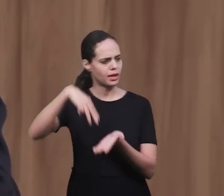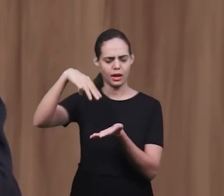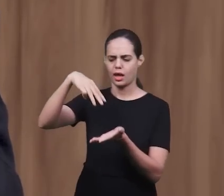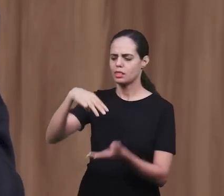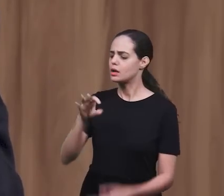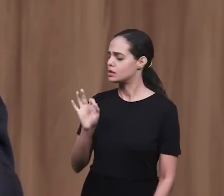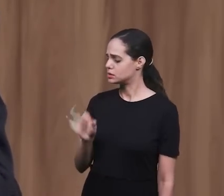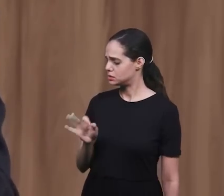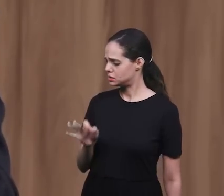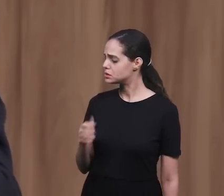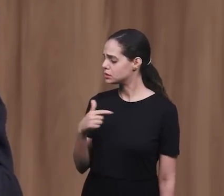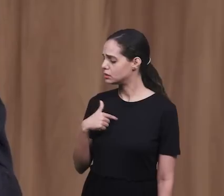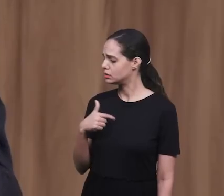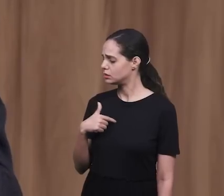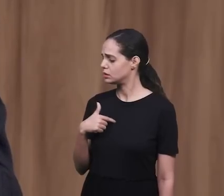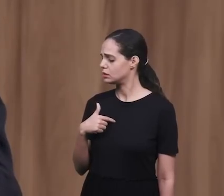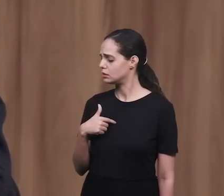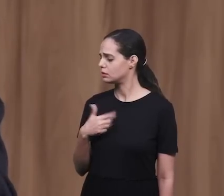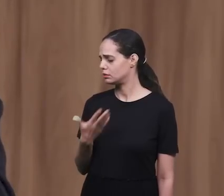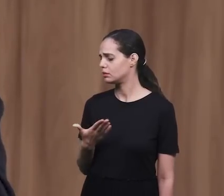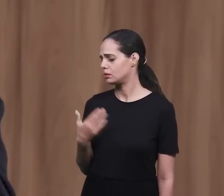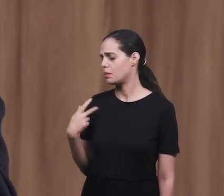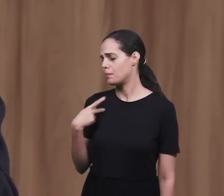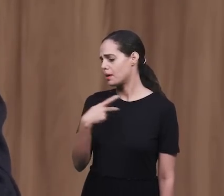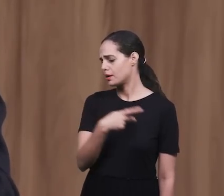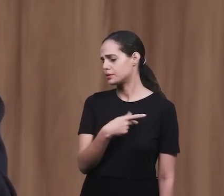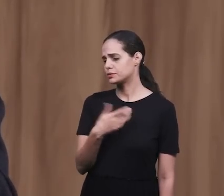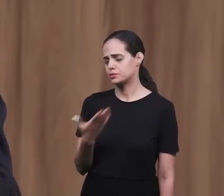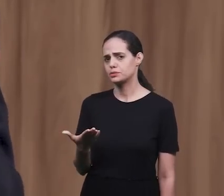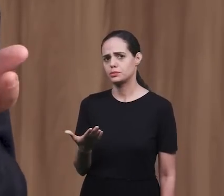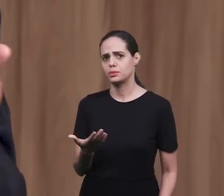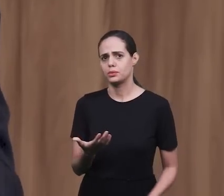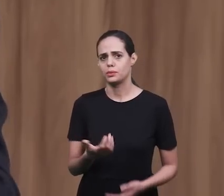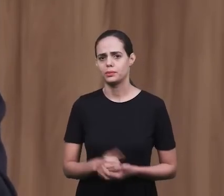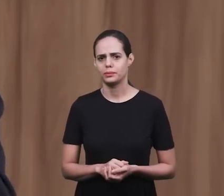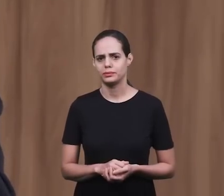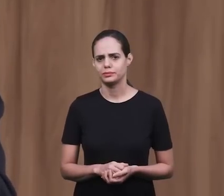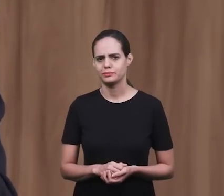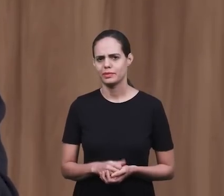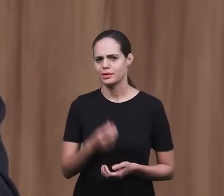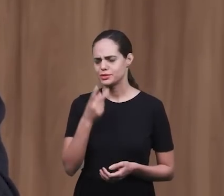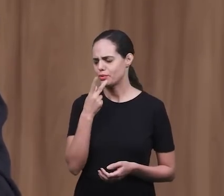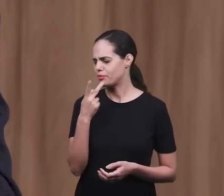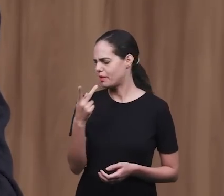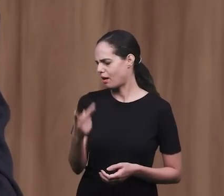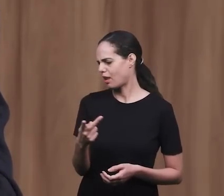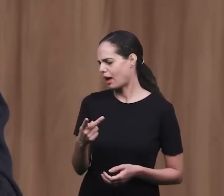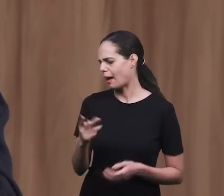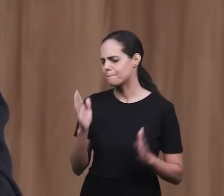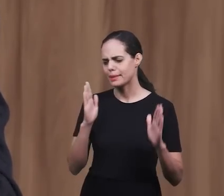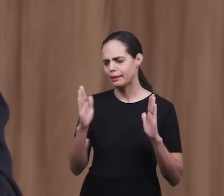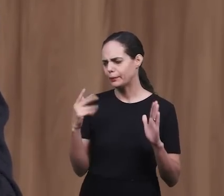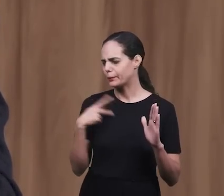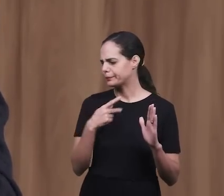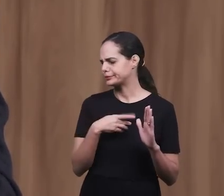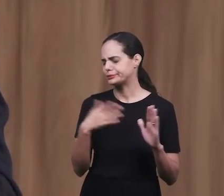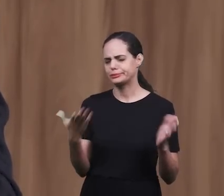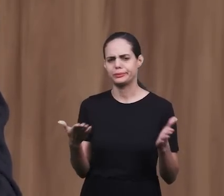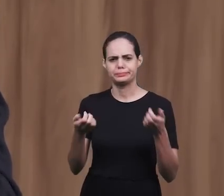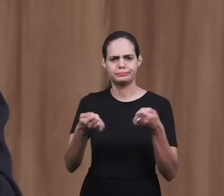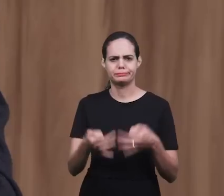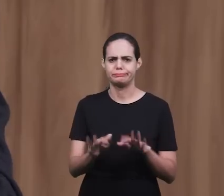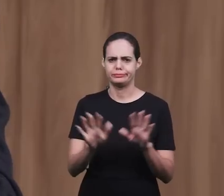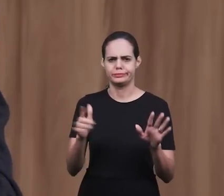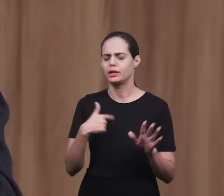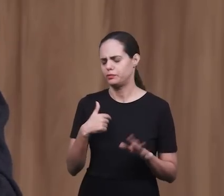tem que dizer para a pessoa que a gente é pastor, né? Porque ela não sabe. Sim. A gente ser, eu estou pastor, vai ficar bem... Não, eu sou pastor da Igreja Cristã